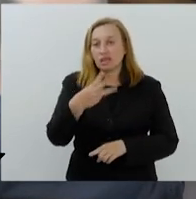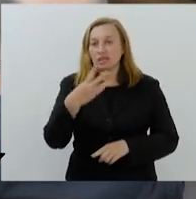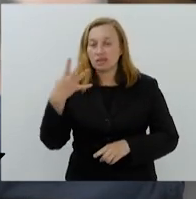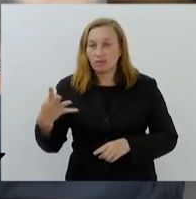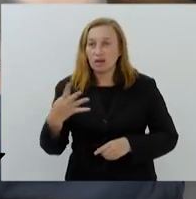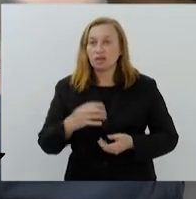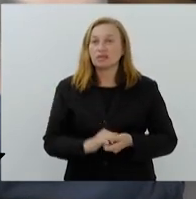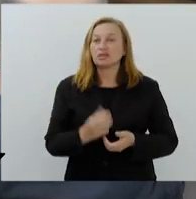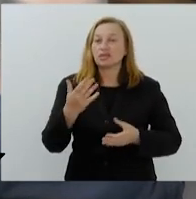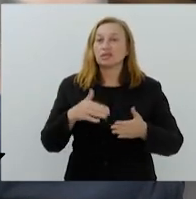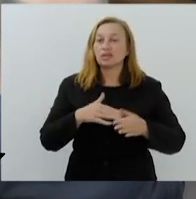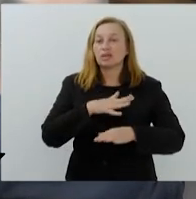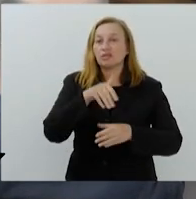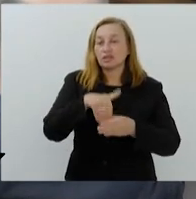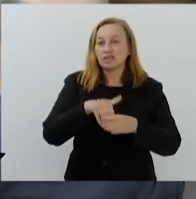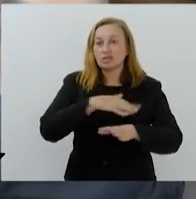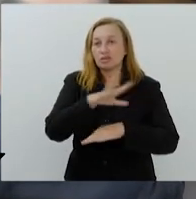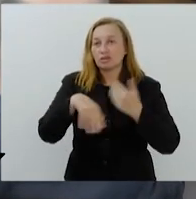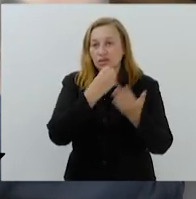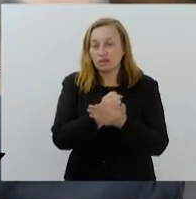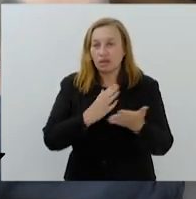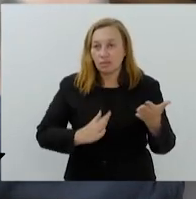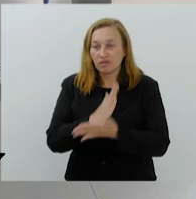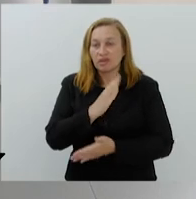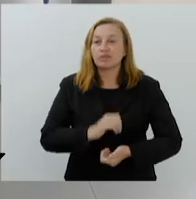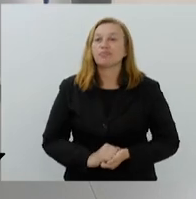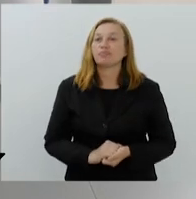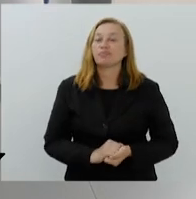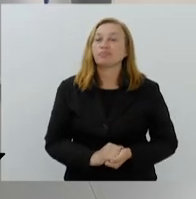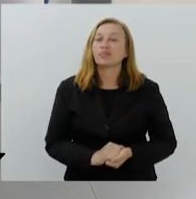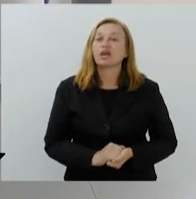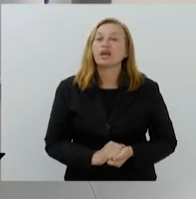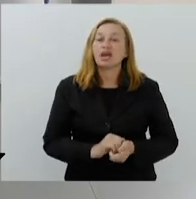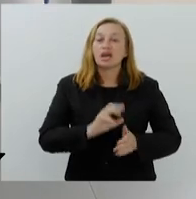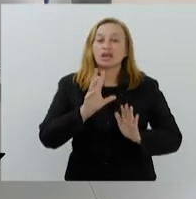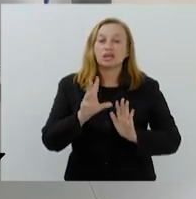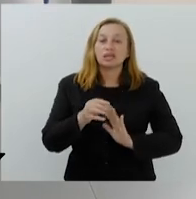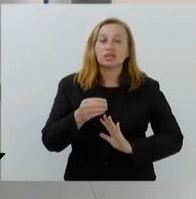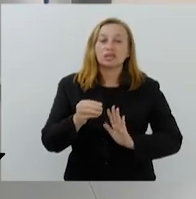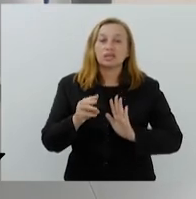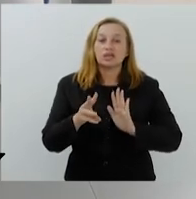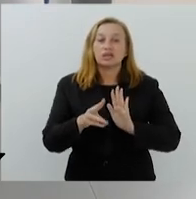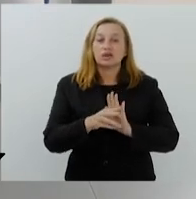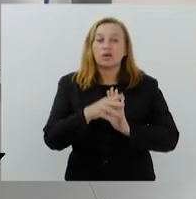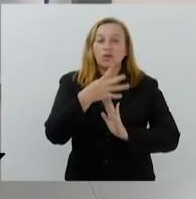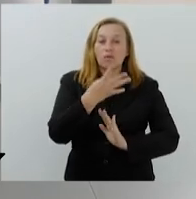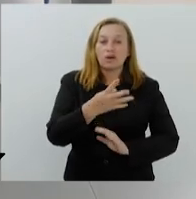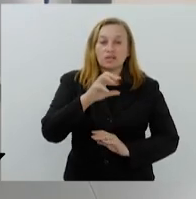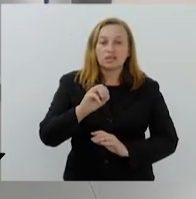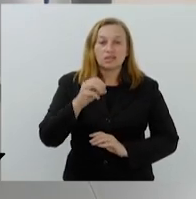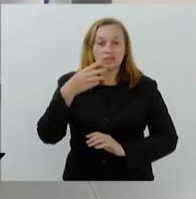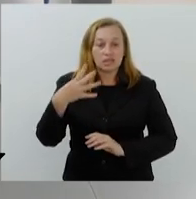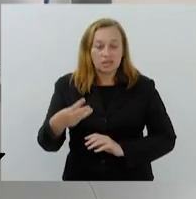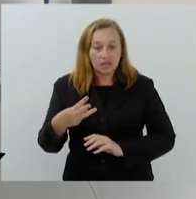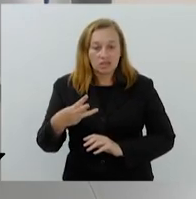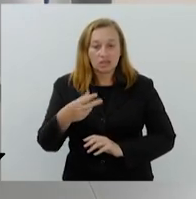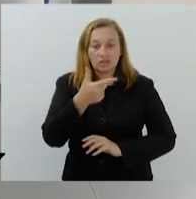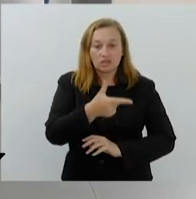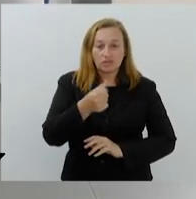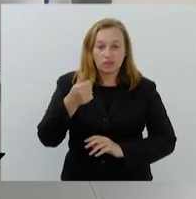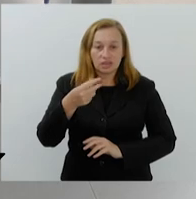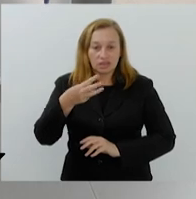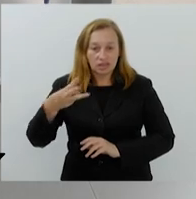se os que aprovam permaneçam como estão, aprovado. Item 3, emendas de plenário ao projeto de lei 403 de 23, de autoria do deputado Luiz Cláudio